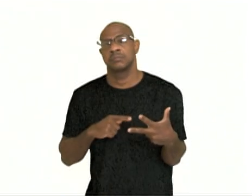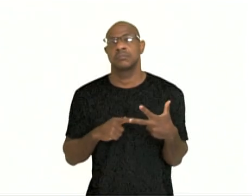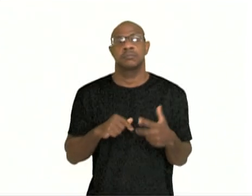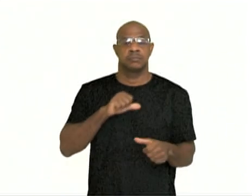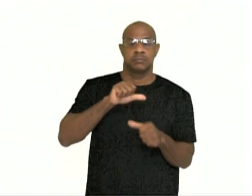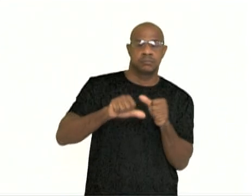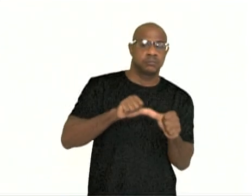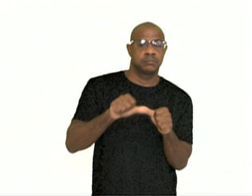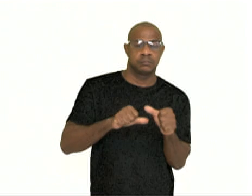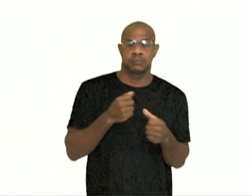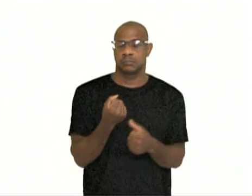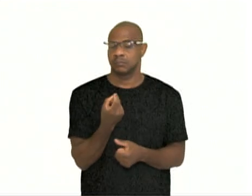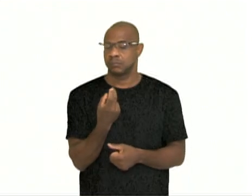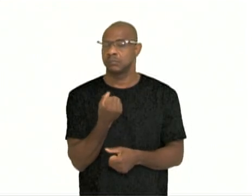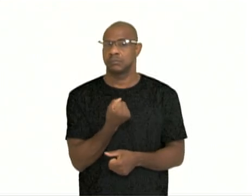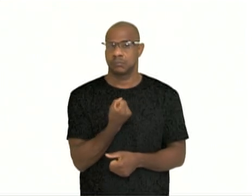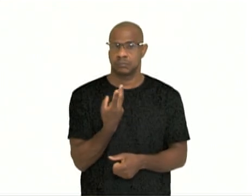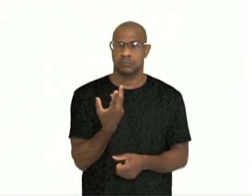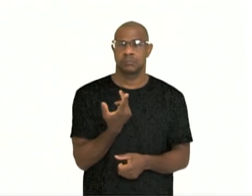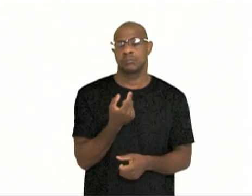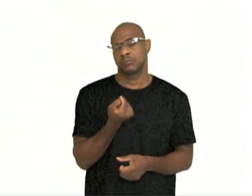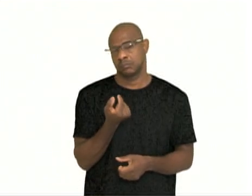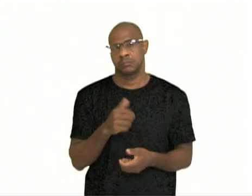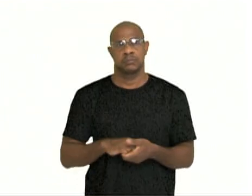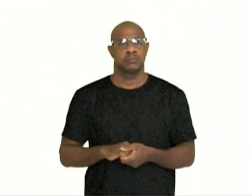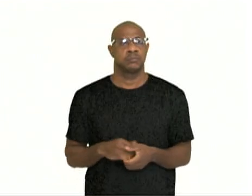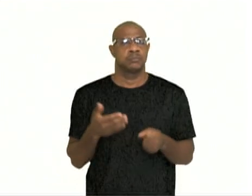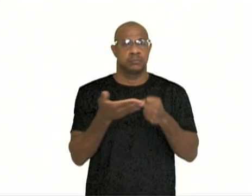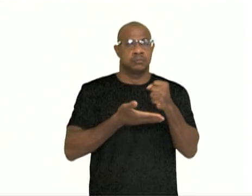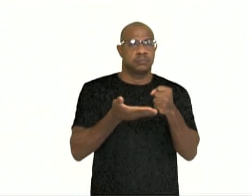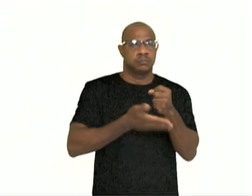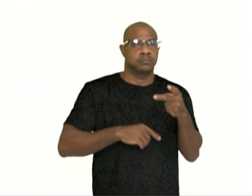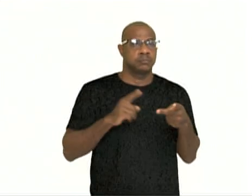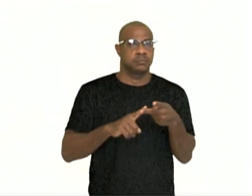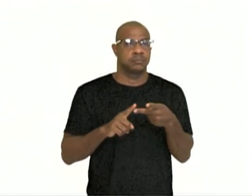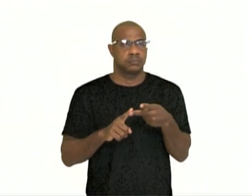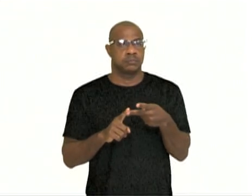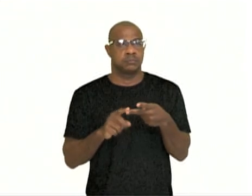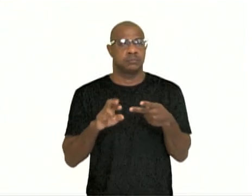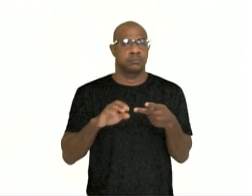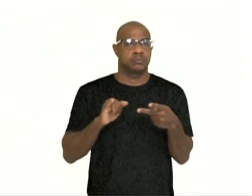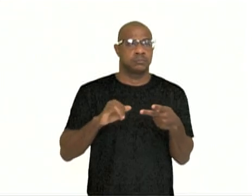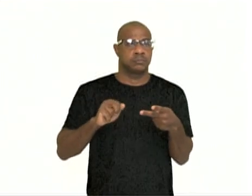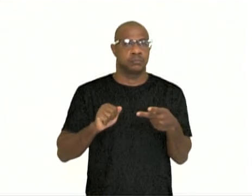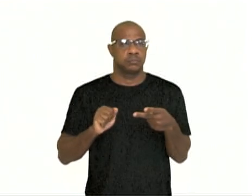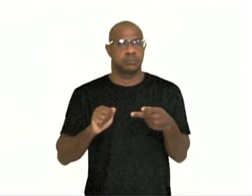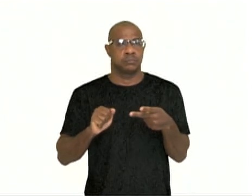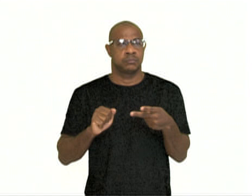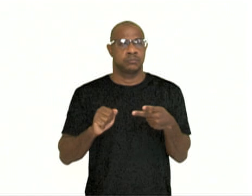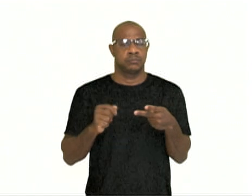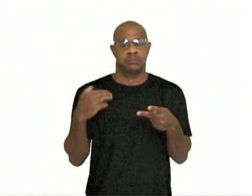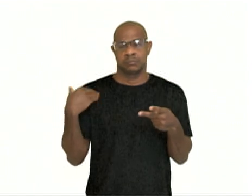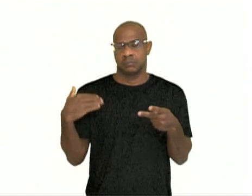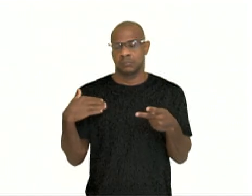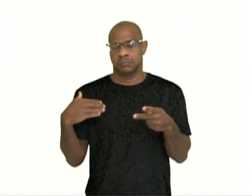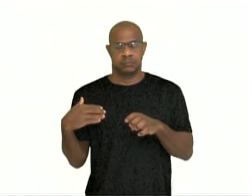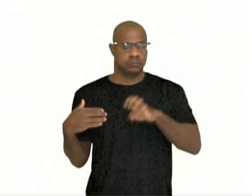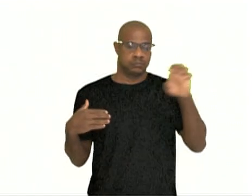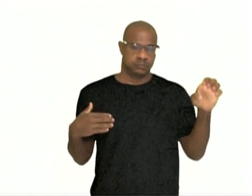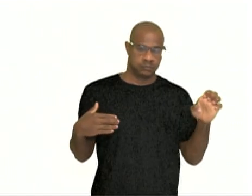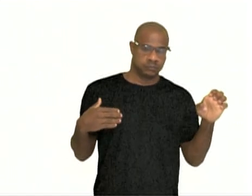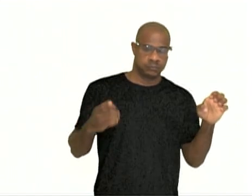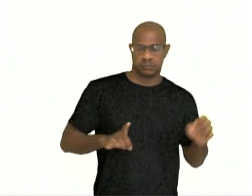alternando. Então, quais são essas três partes? A base, o recuo para a esquerda e o recuo para a direita.